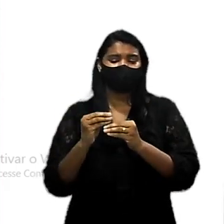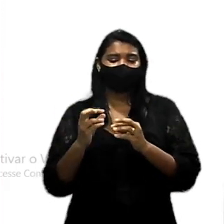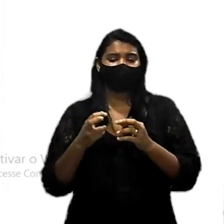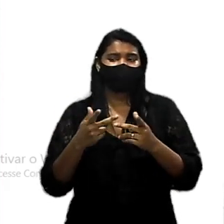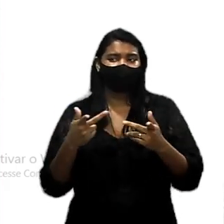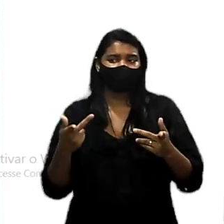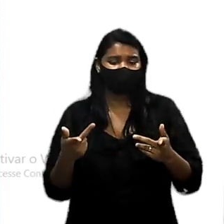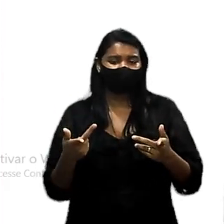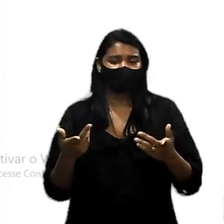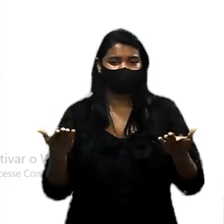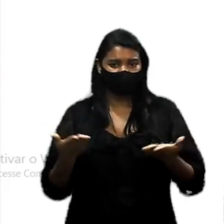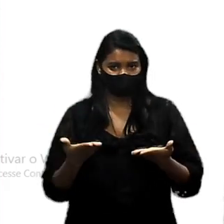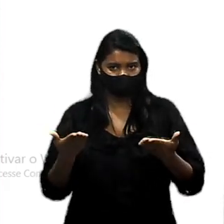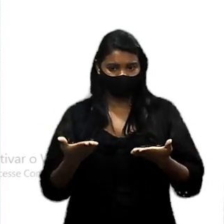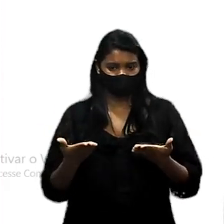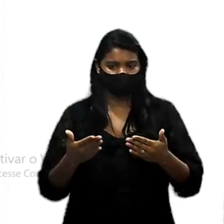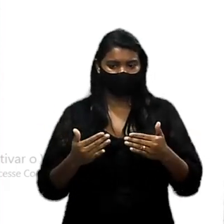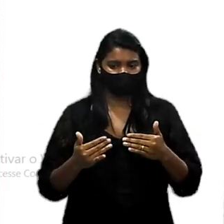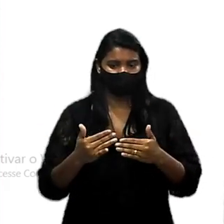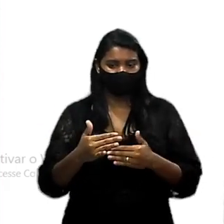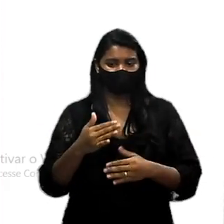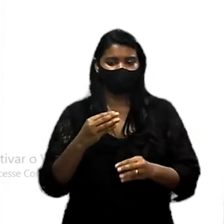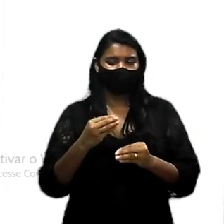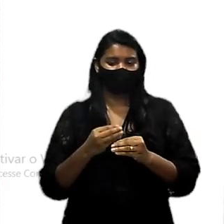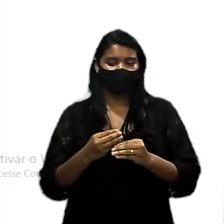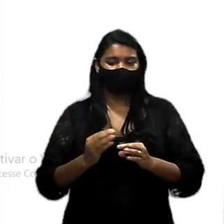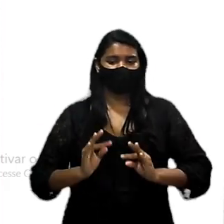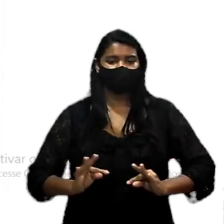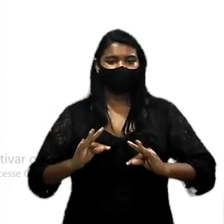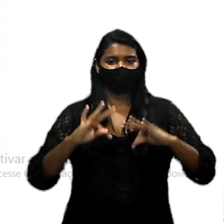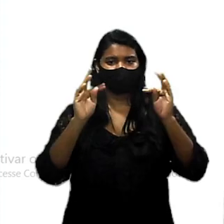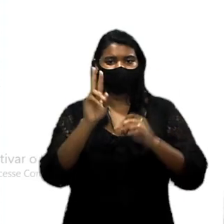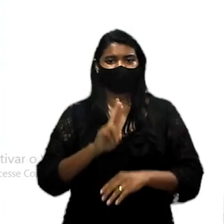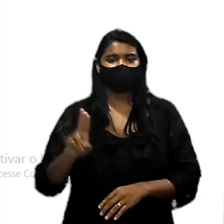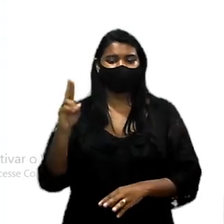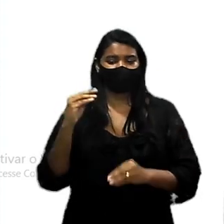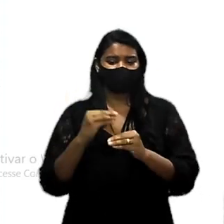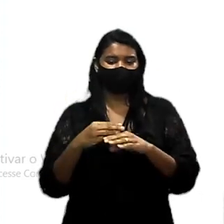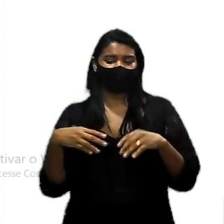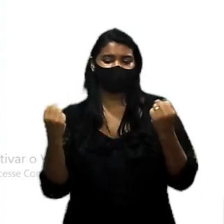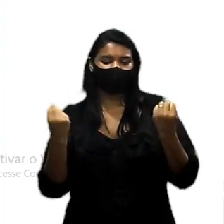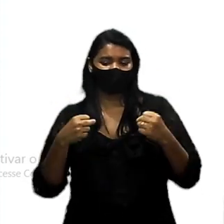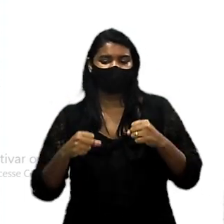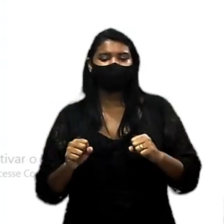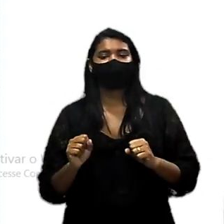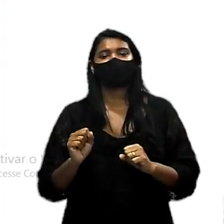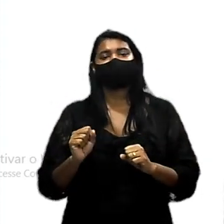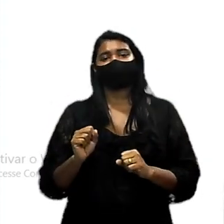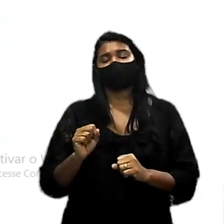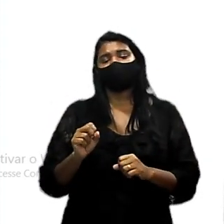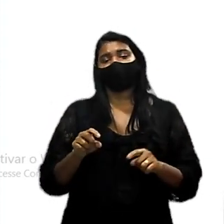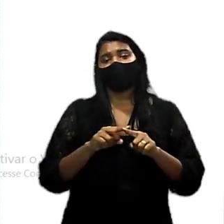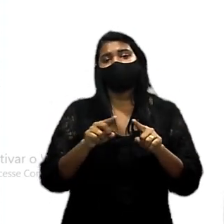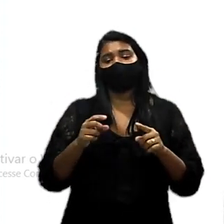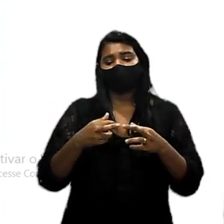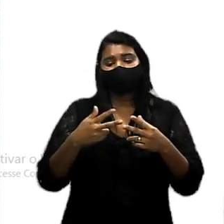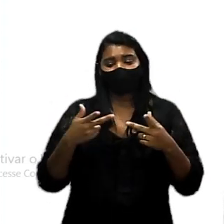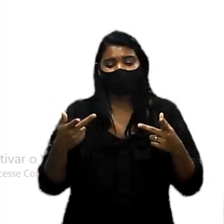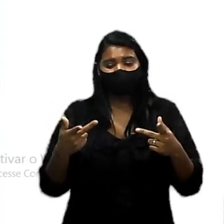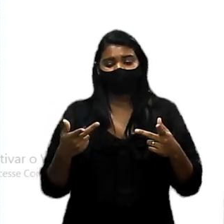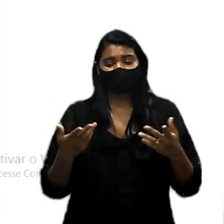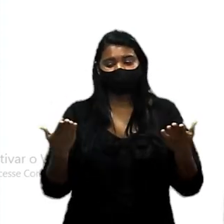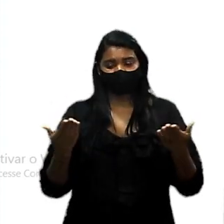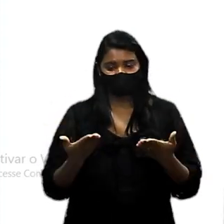ferramentas existentes dentro, usando tecnologia, ou não necessariamente usando tecnologia, mas usando algumas